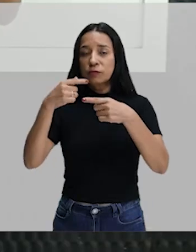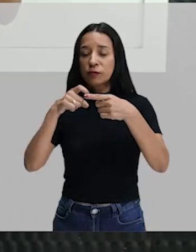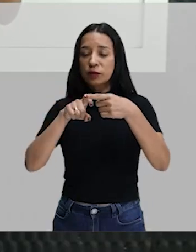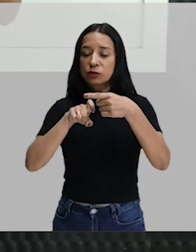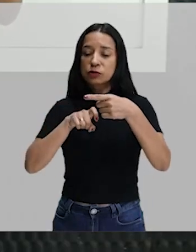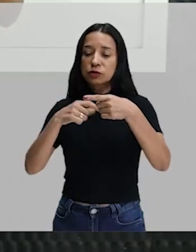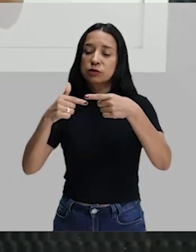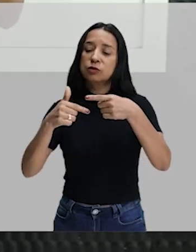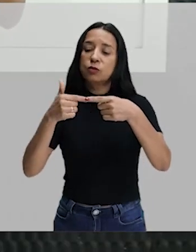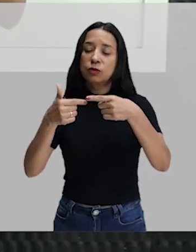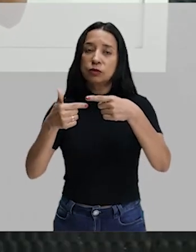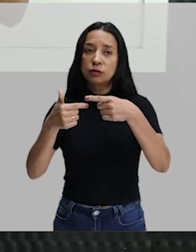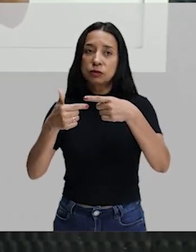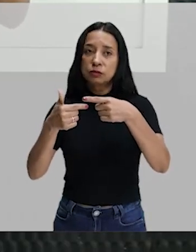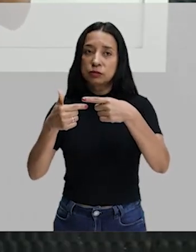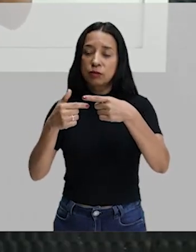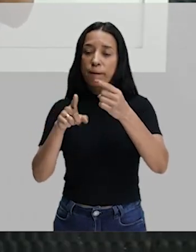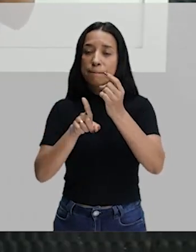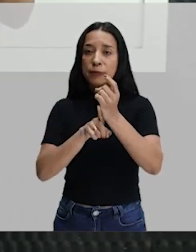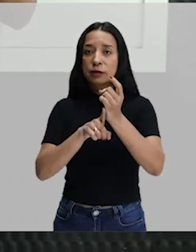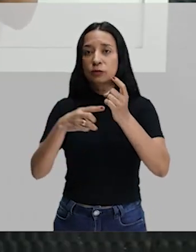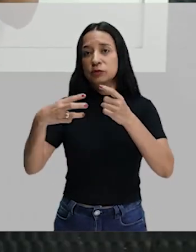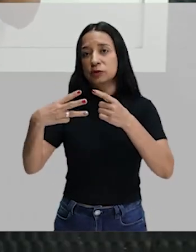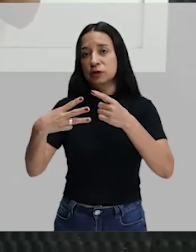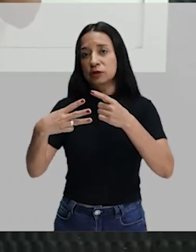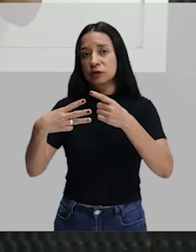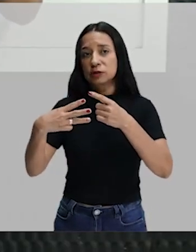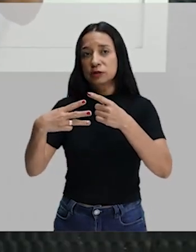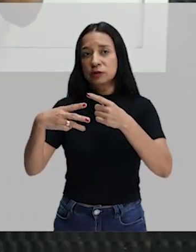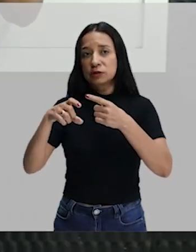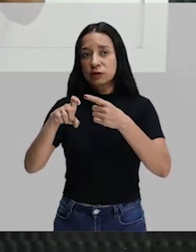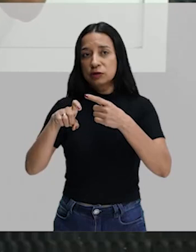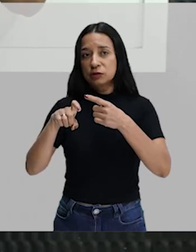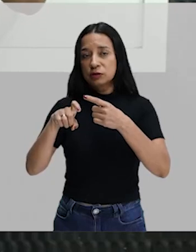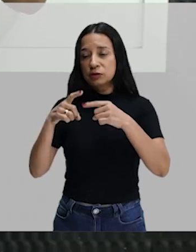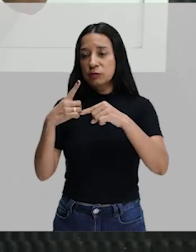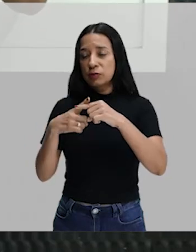ao quadrado menos 3x mais 2.